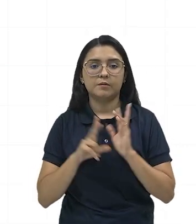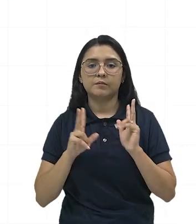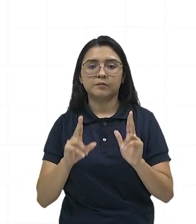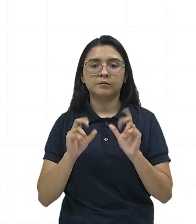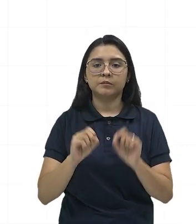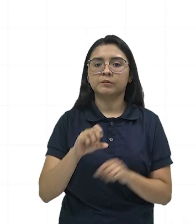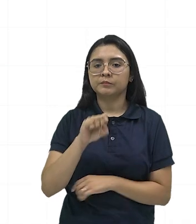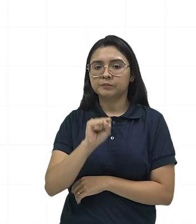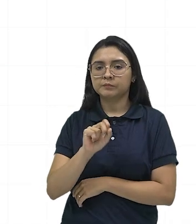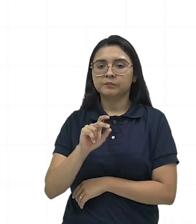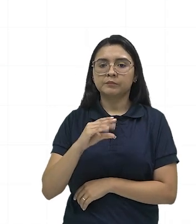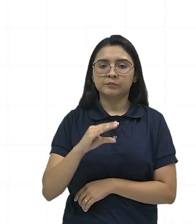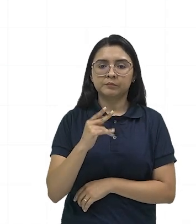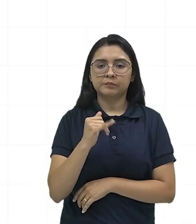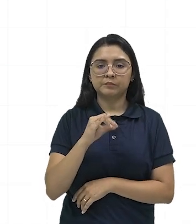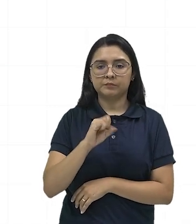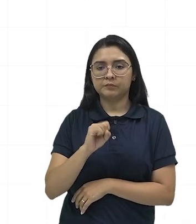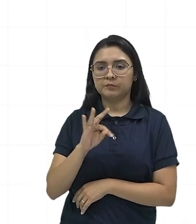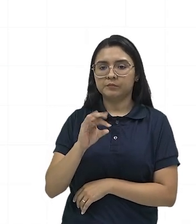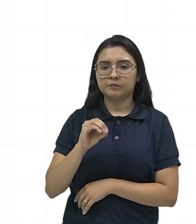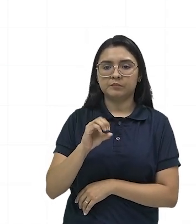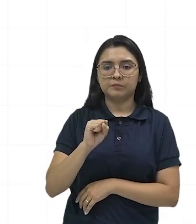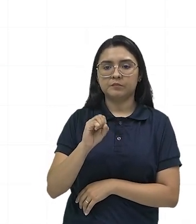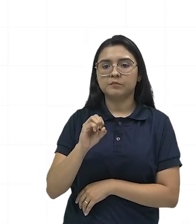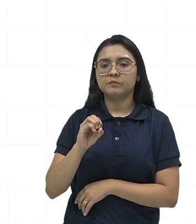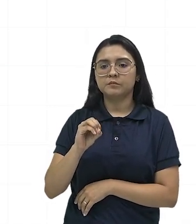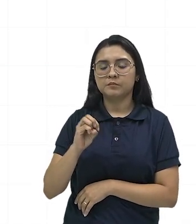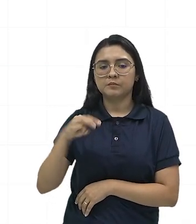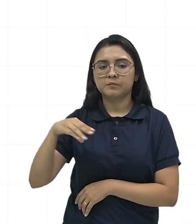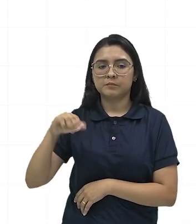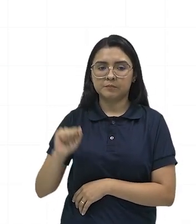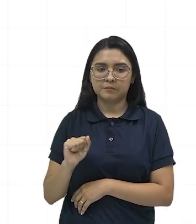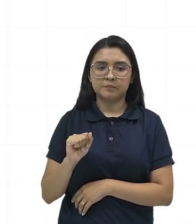classe existe o Esquistossoma mansoni, que é esse